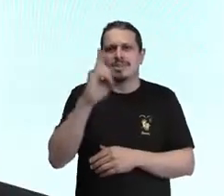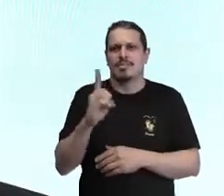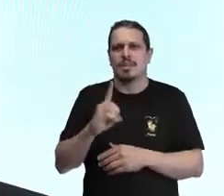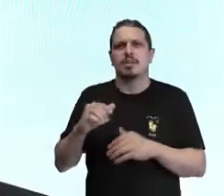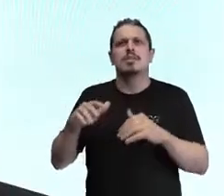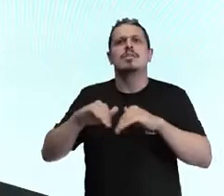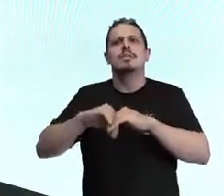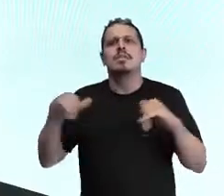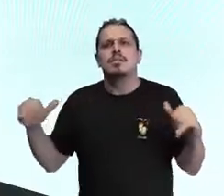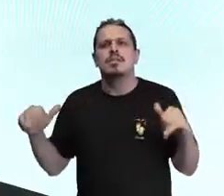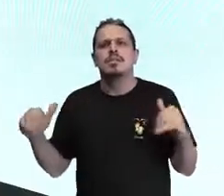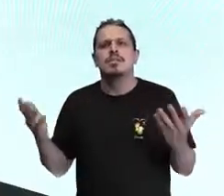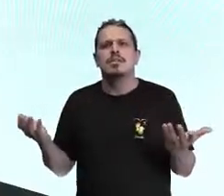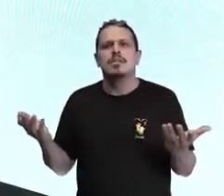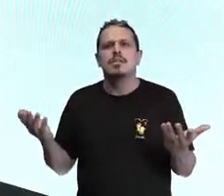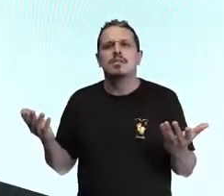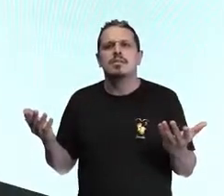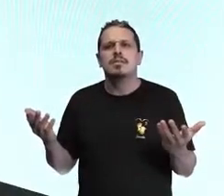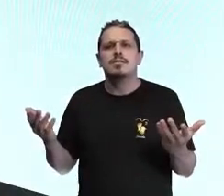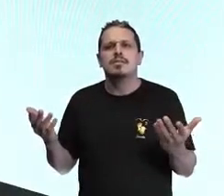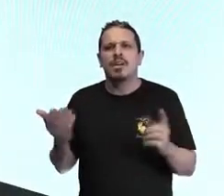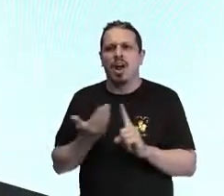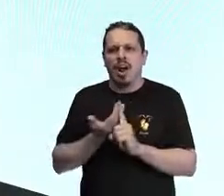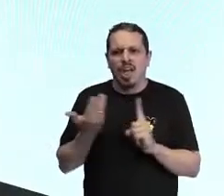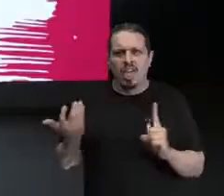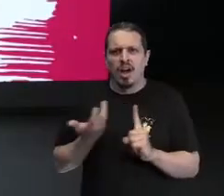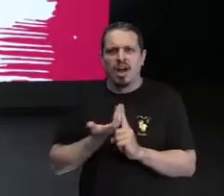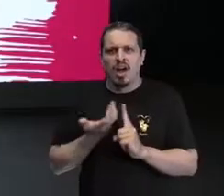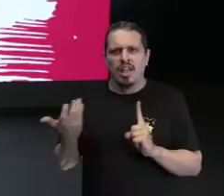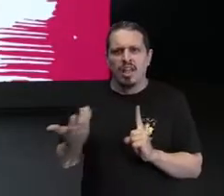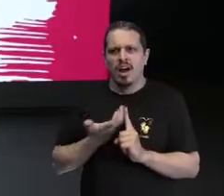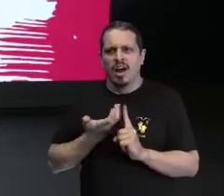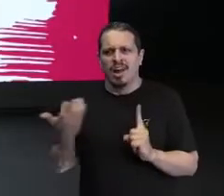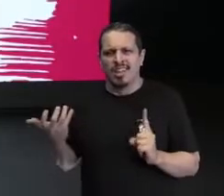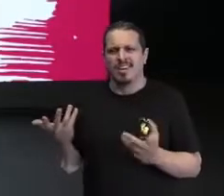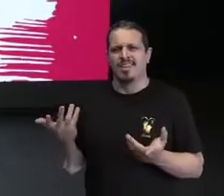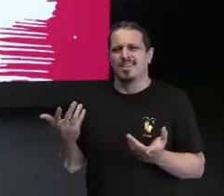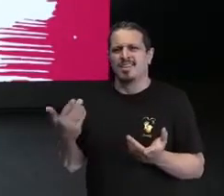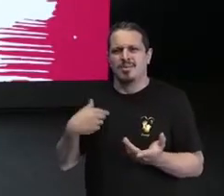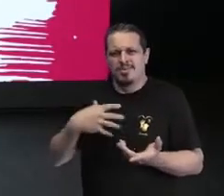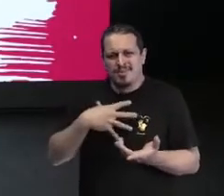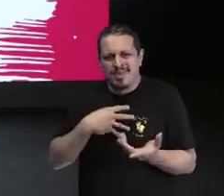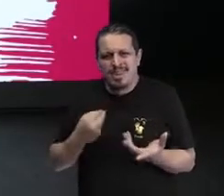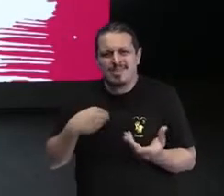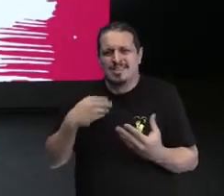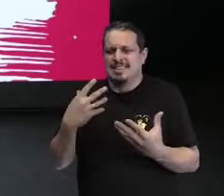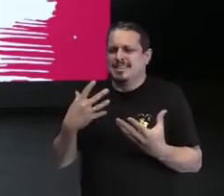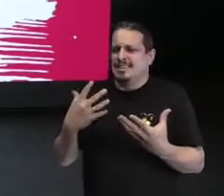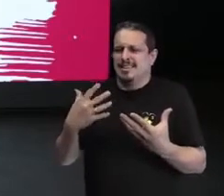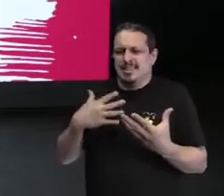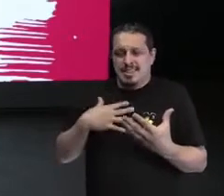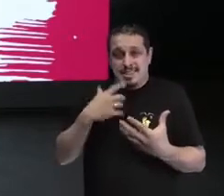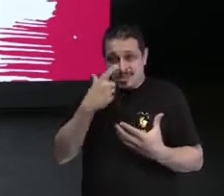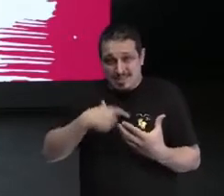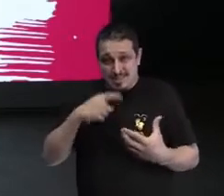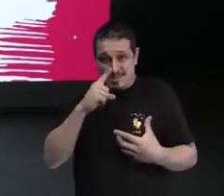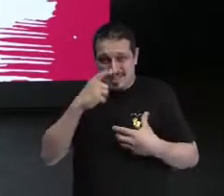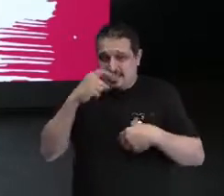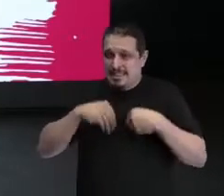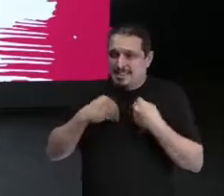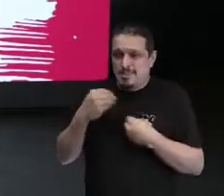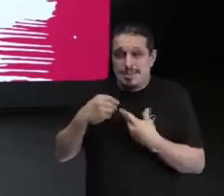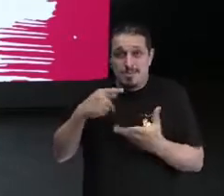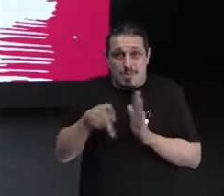pequenininhas. E isso é tão cruel. E nós que somos mães sentimos isso na pele. Se dói nos nossos